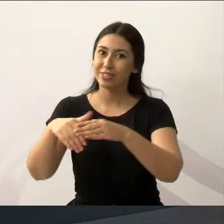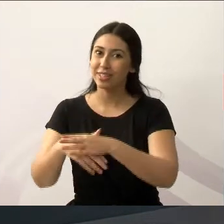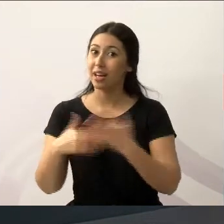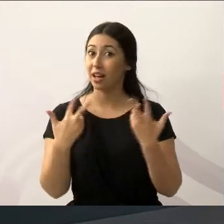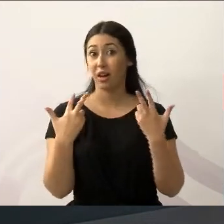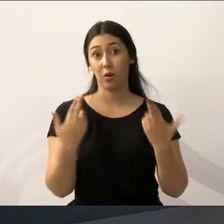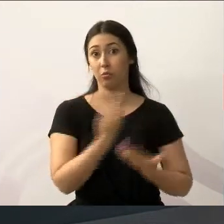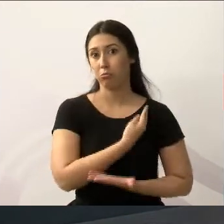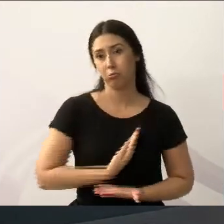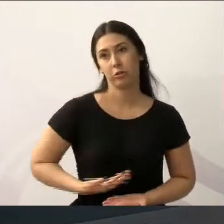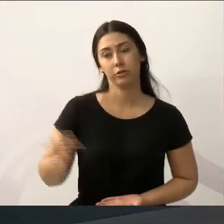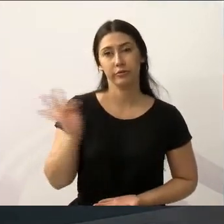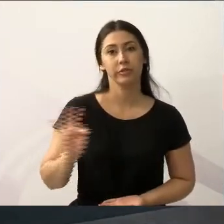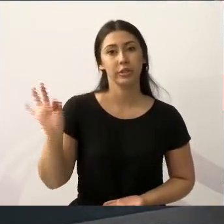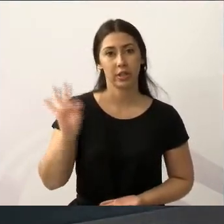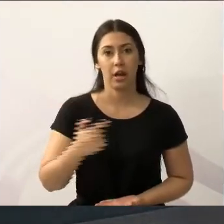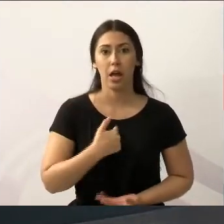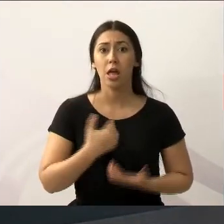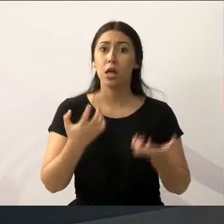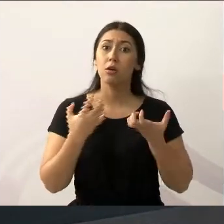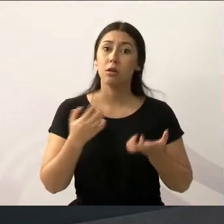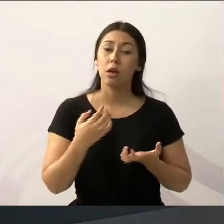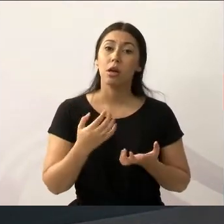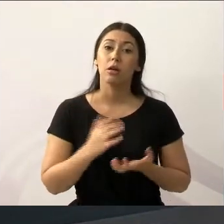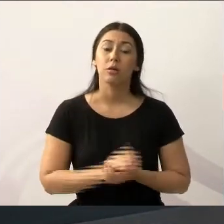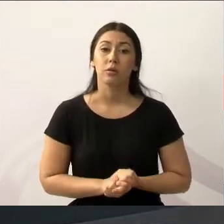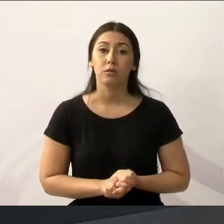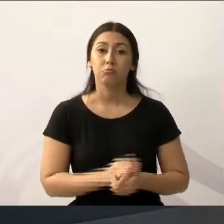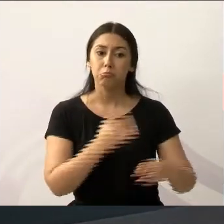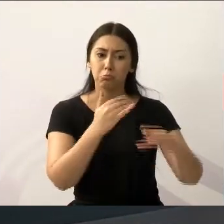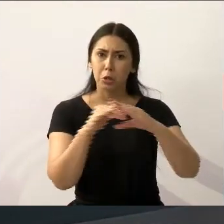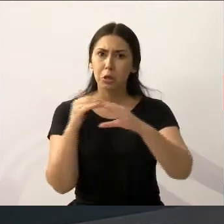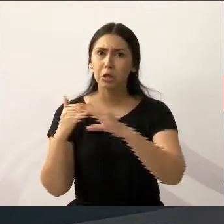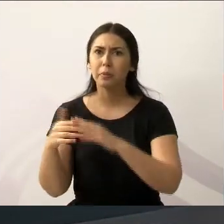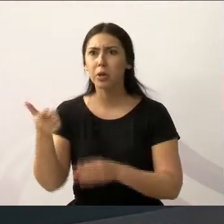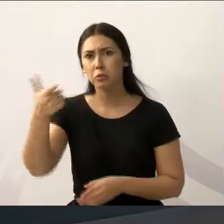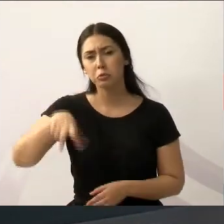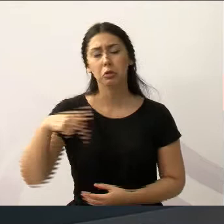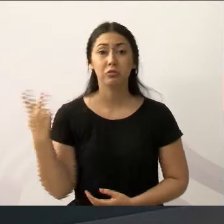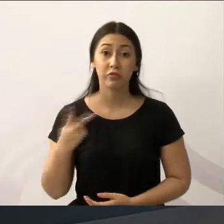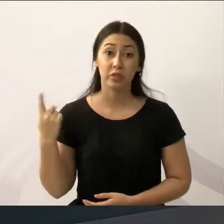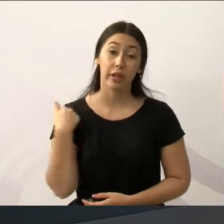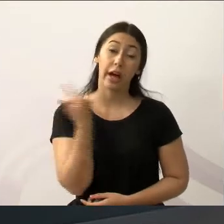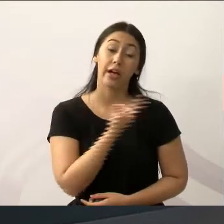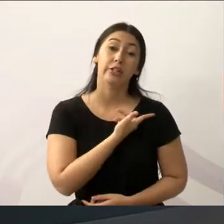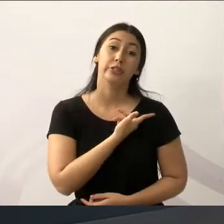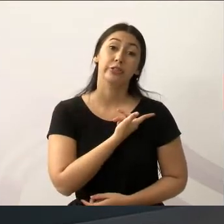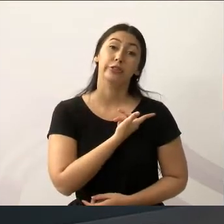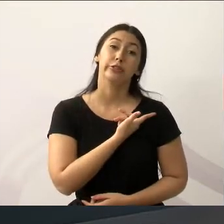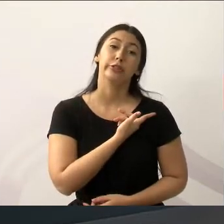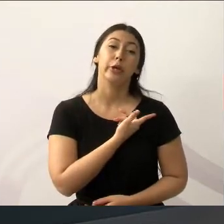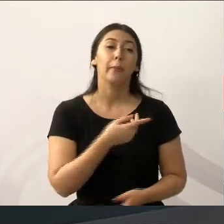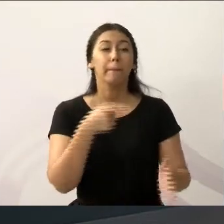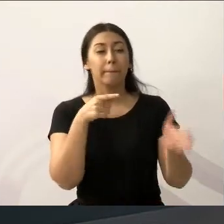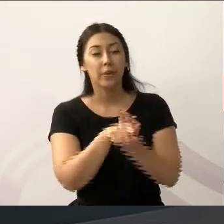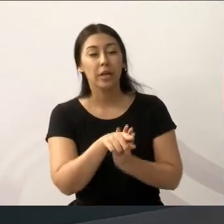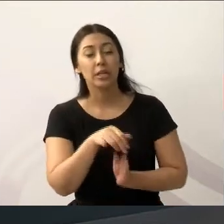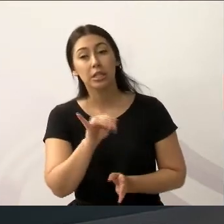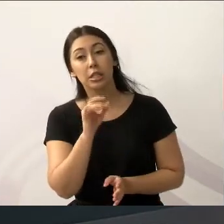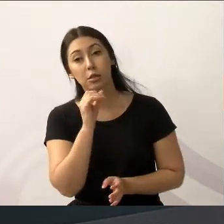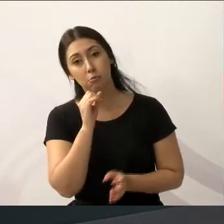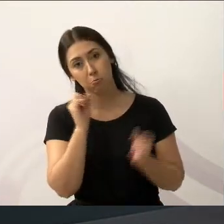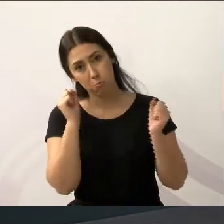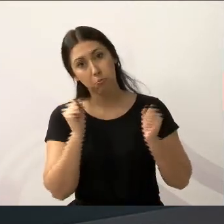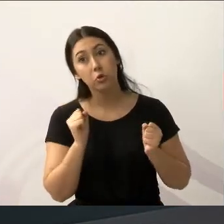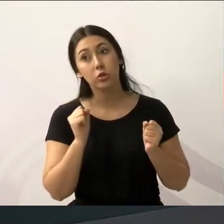federal. Então, eu quero encaminhar essa proposta aqui aos demais vereadores, para que possamos, então, verificar essa possibilidade, já que quem vai